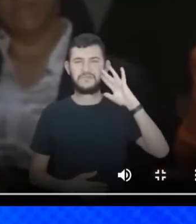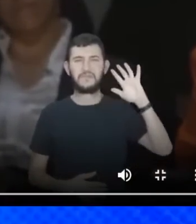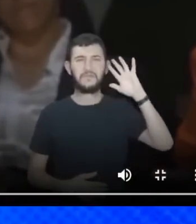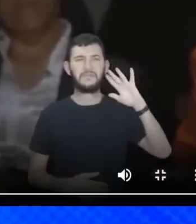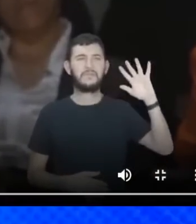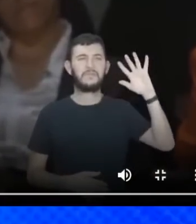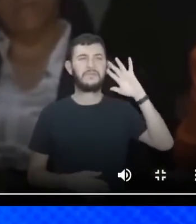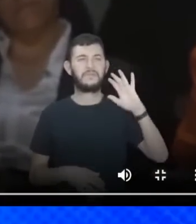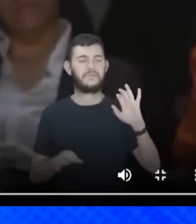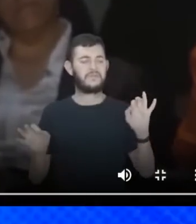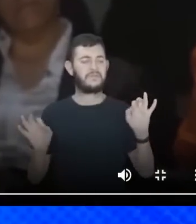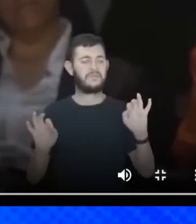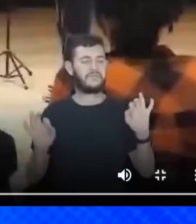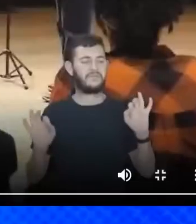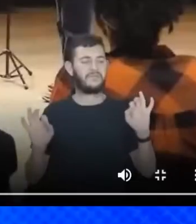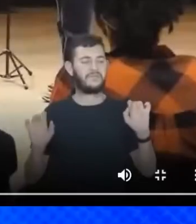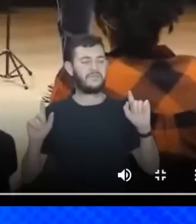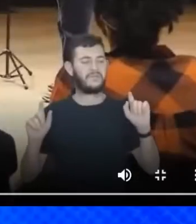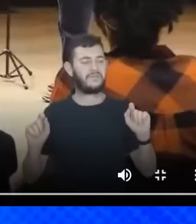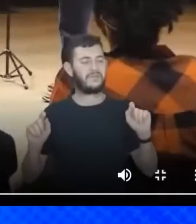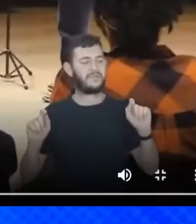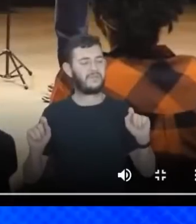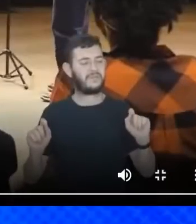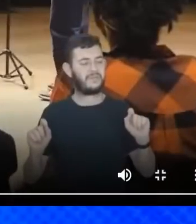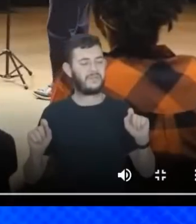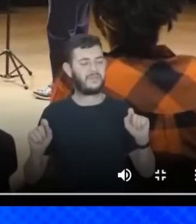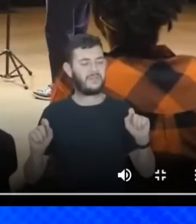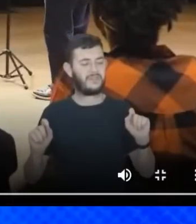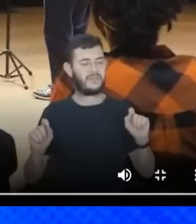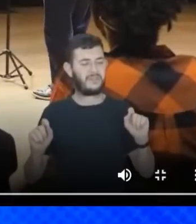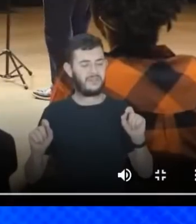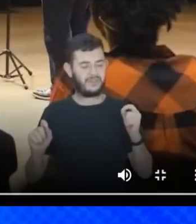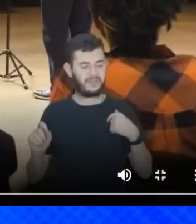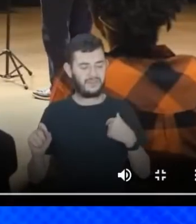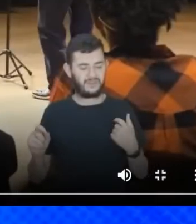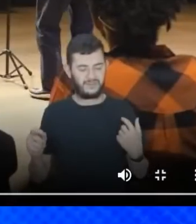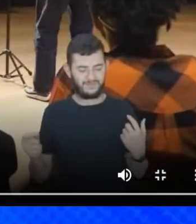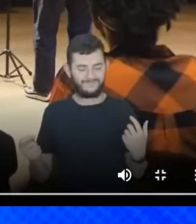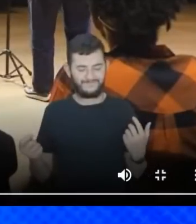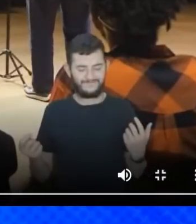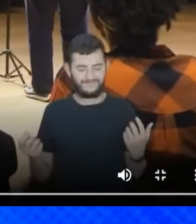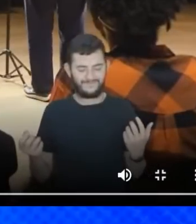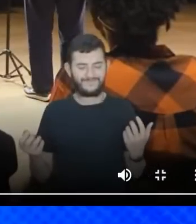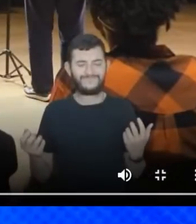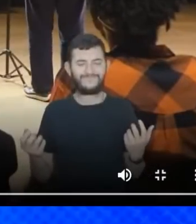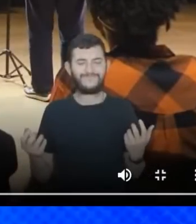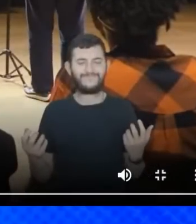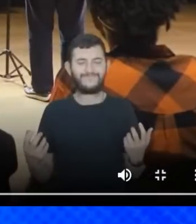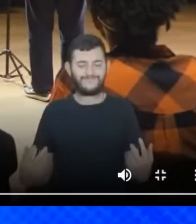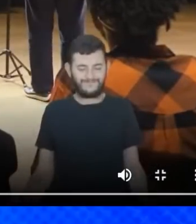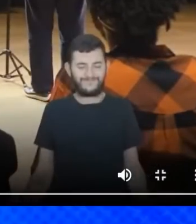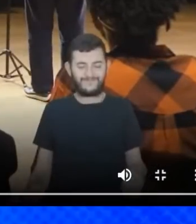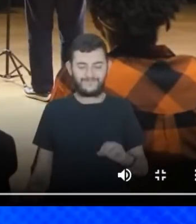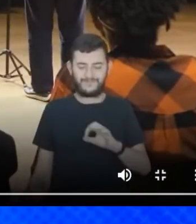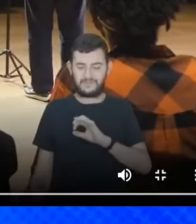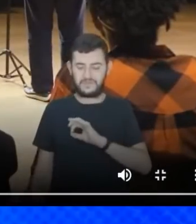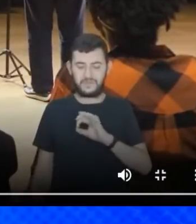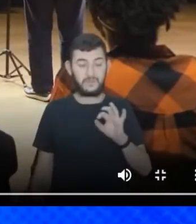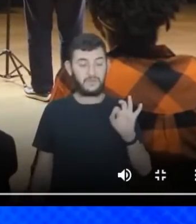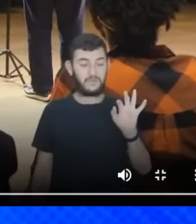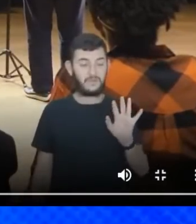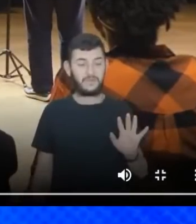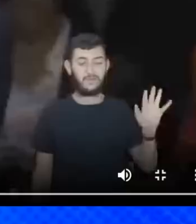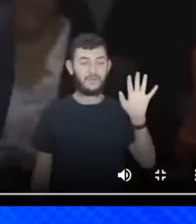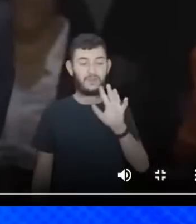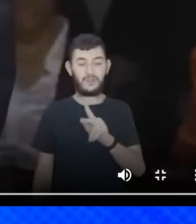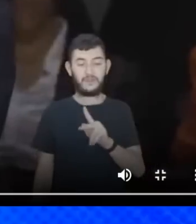aceitar ir para a Polícia Federal, eu fosse chegar na Polícia Federal e